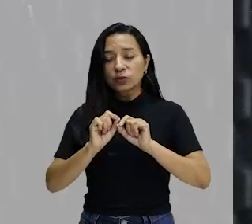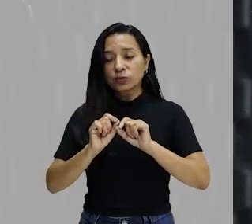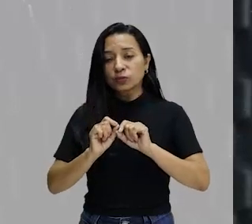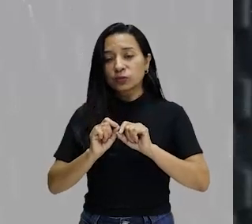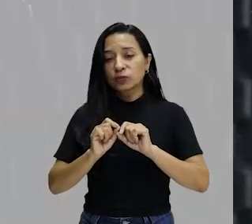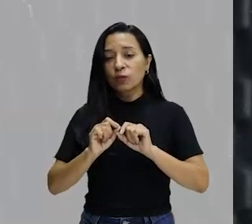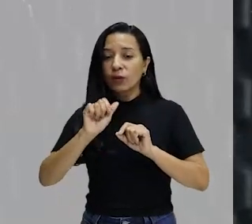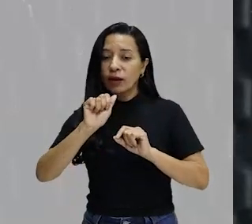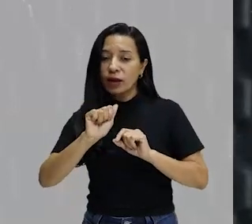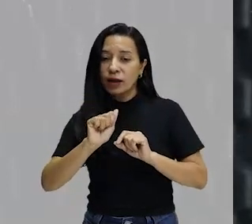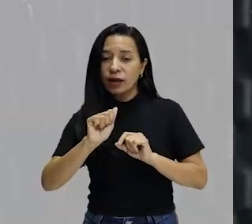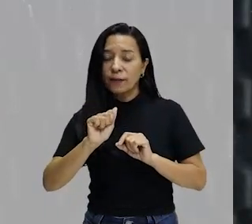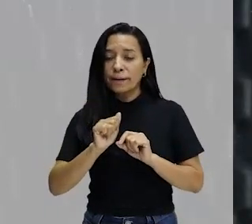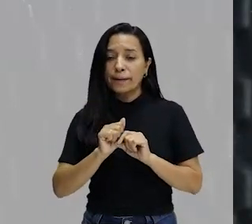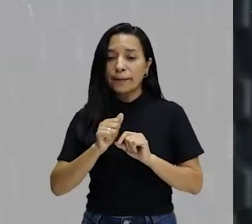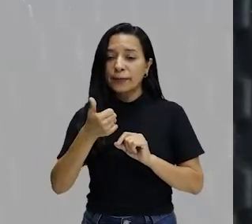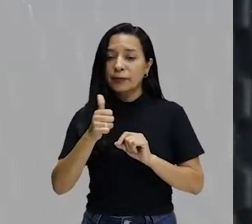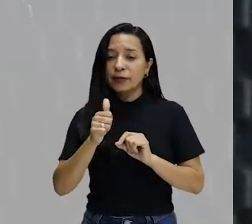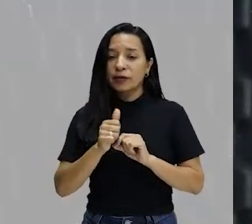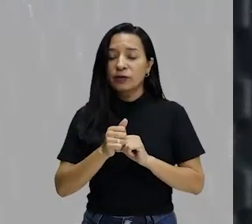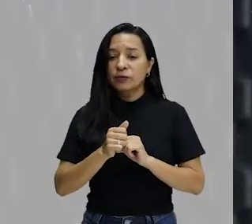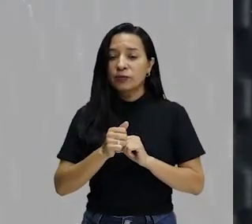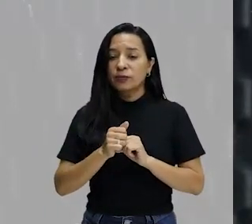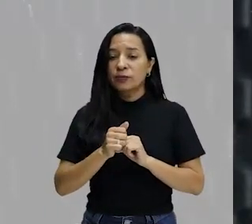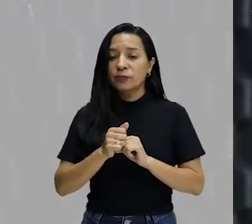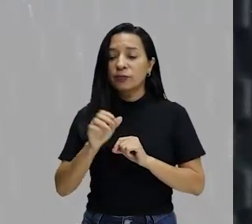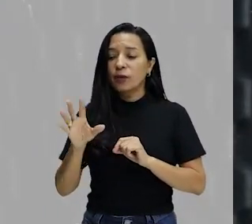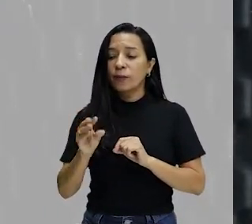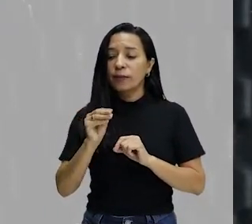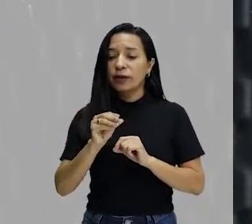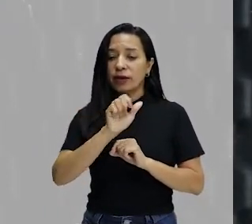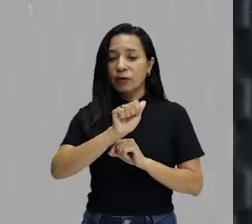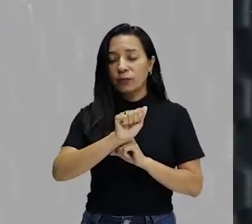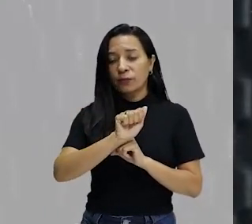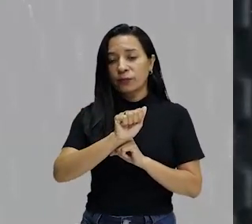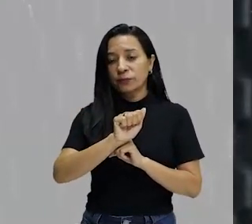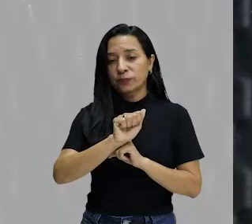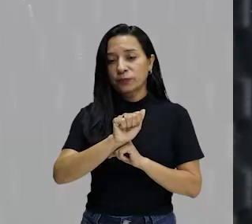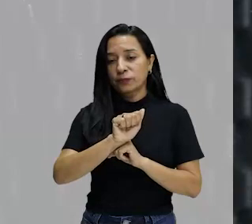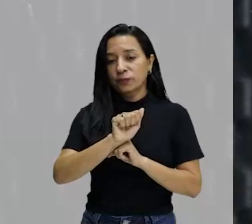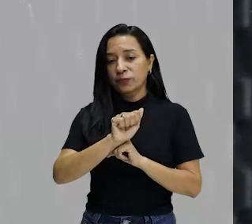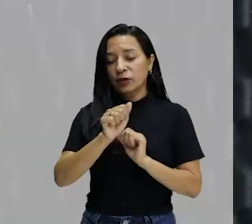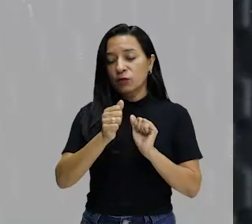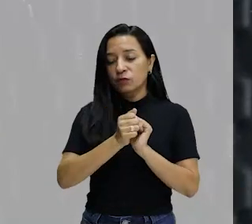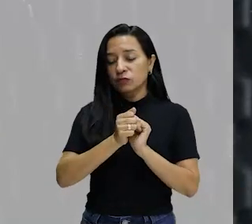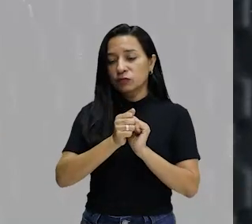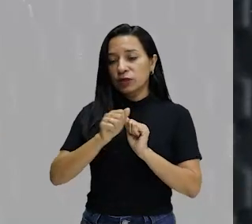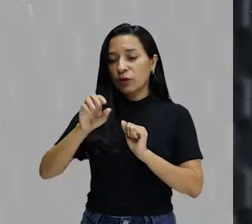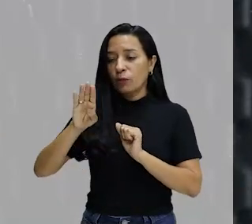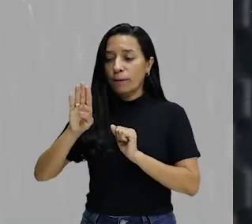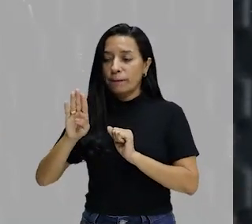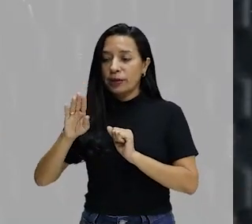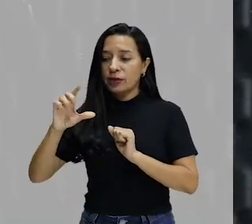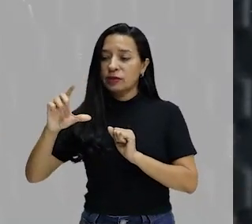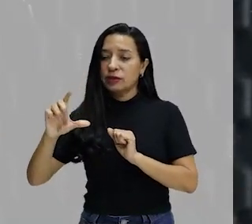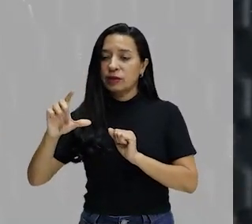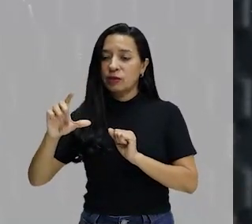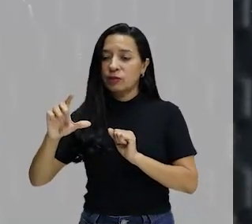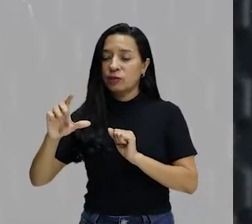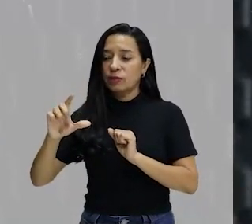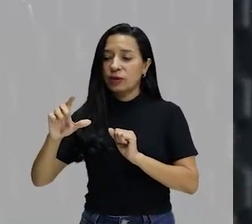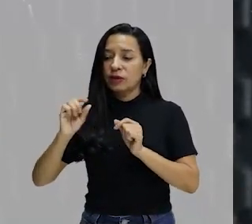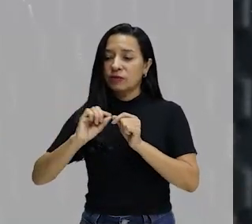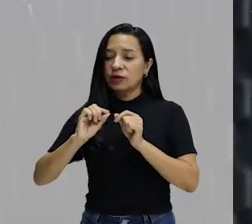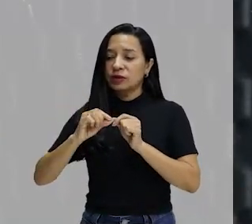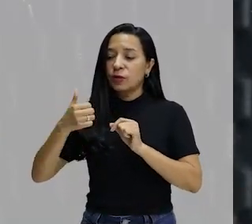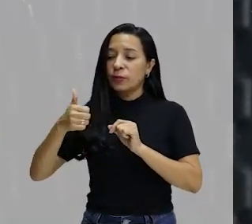dois. Que é o mesmo, né? Então, primeiro, eu vou pegar este Azão, vou juntar com este Bzão, vai gerar o primeiro